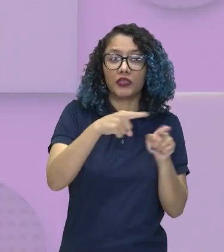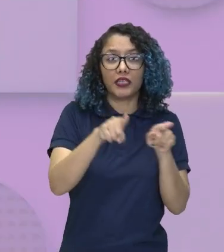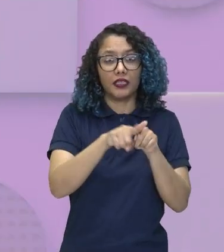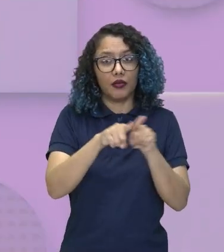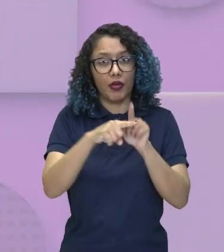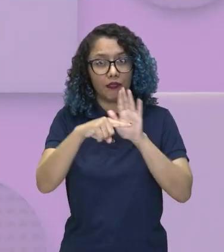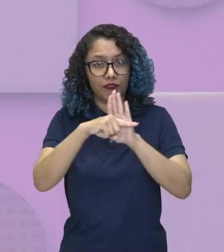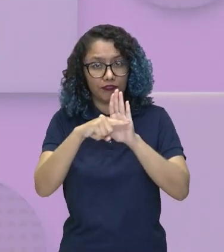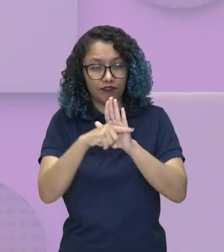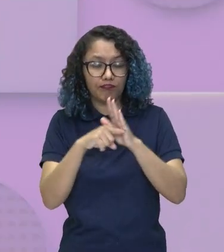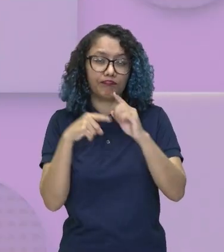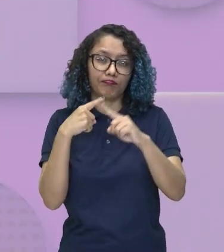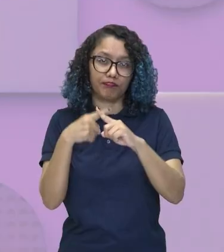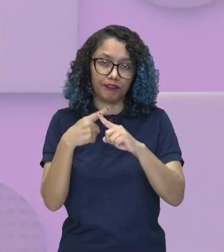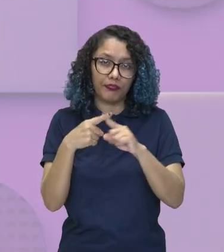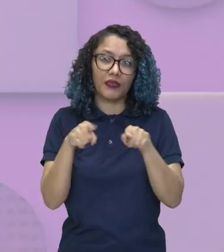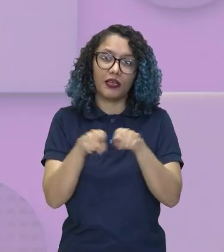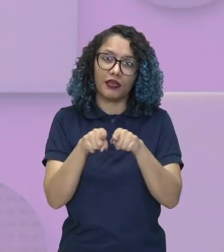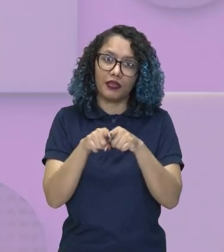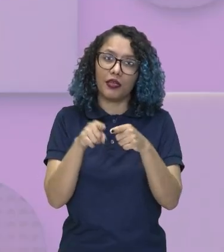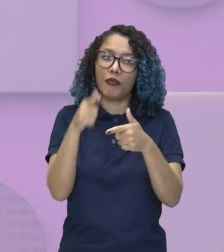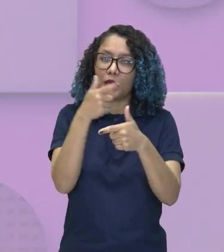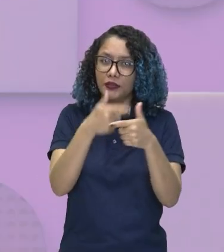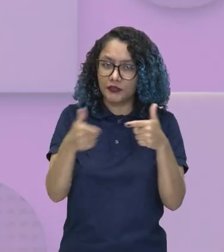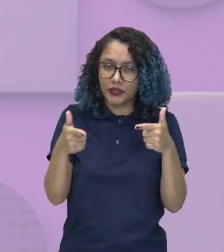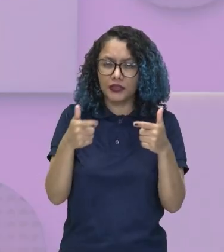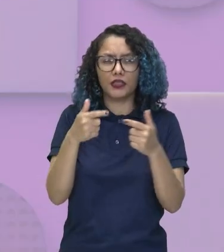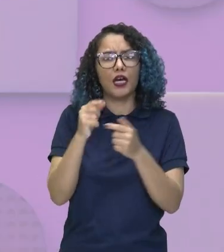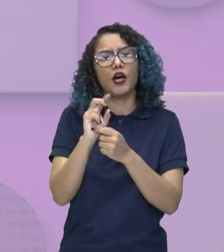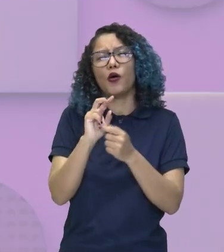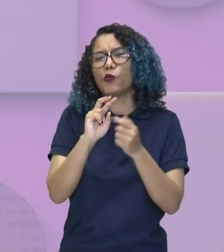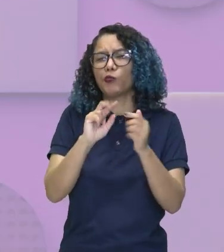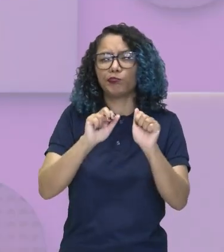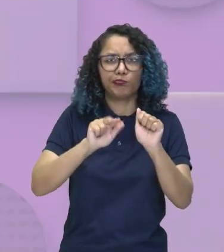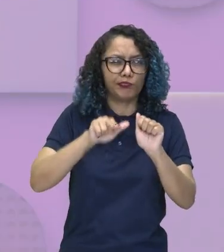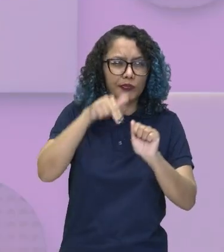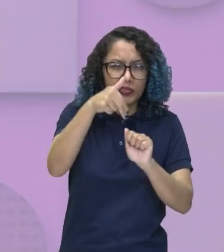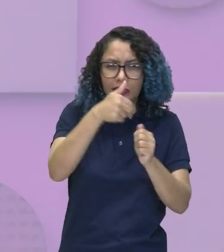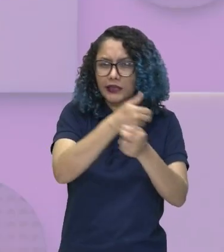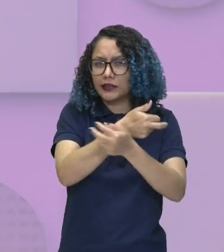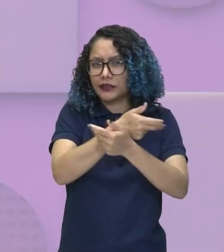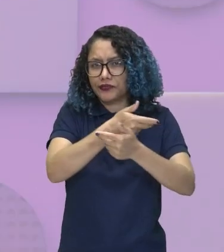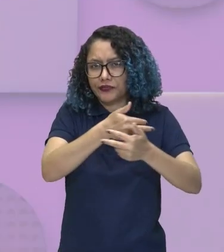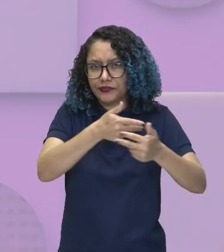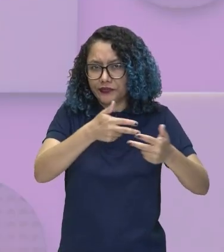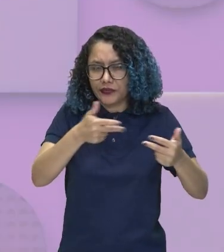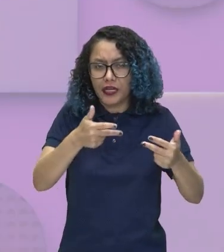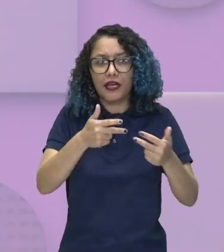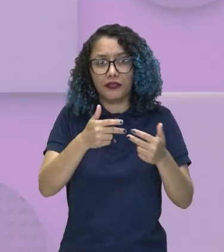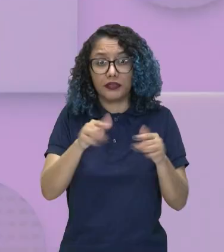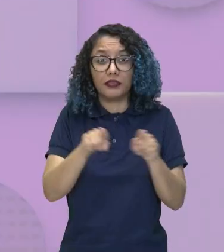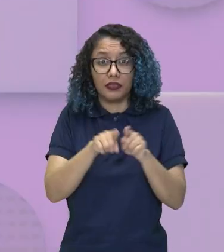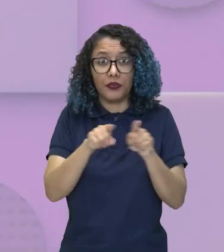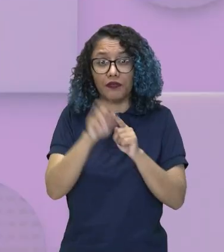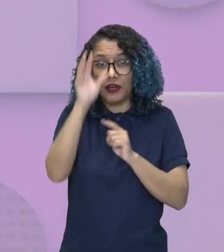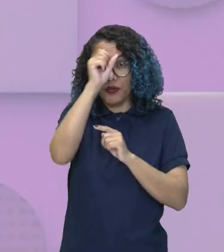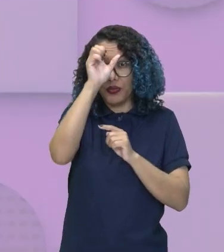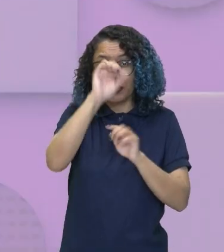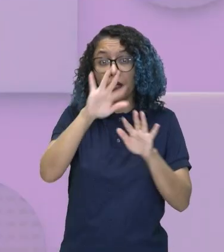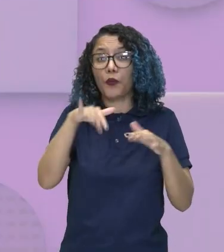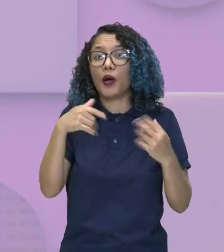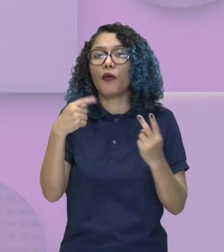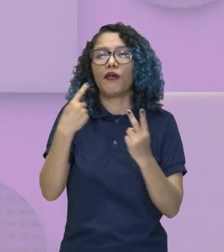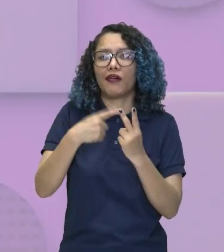subtração, multiplicação, divisão, potência, né? E mais lá para frente vamos também aprender a nossa